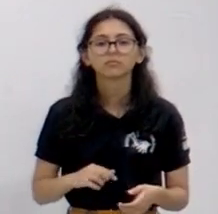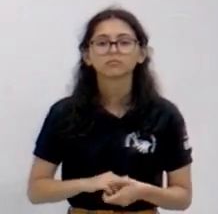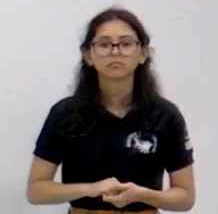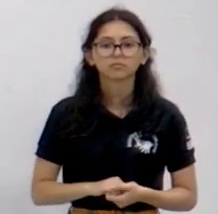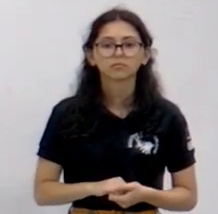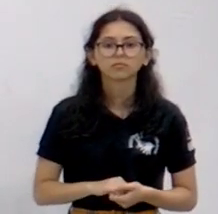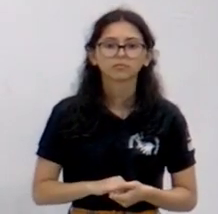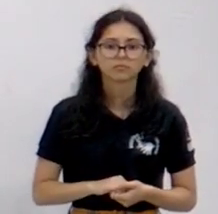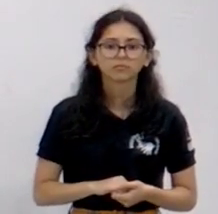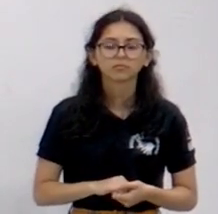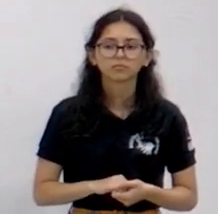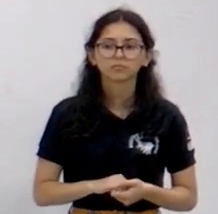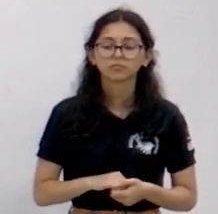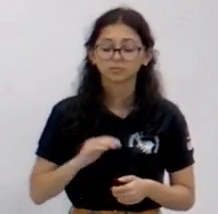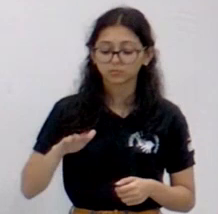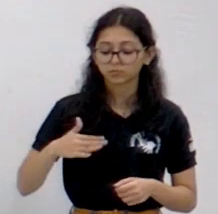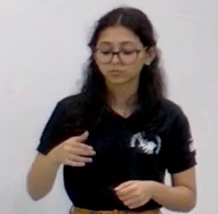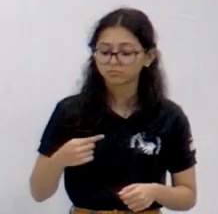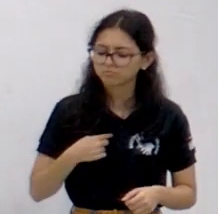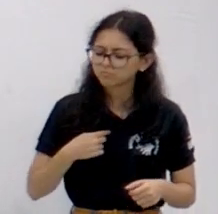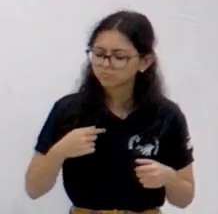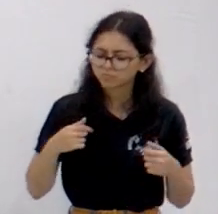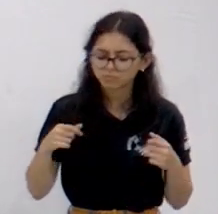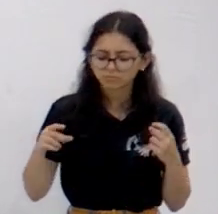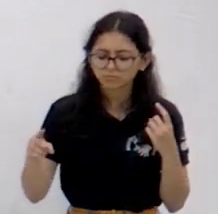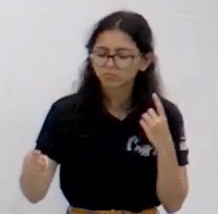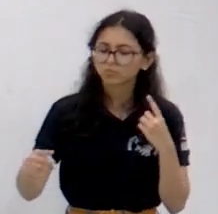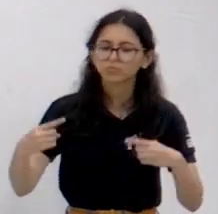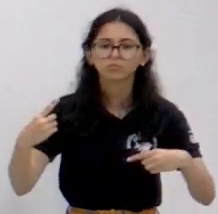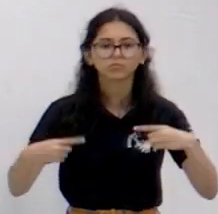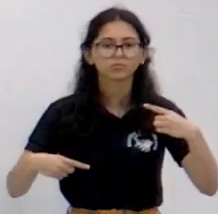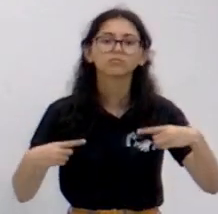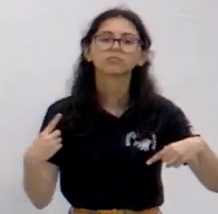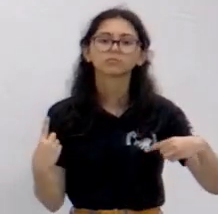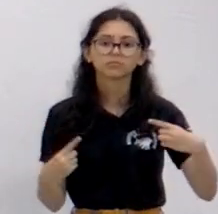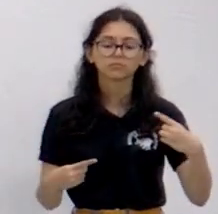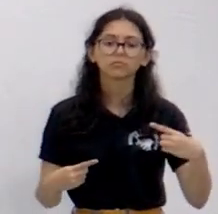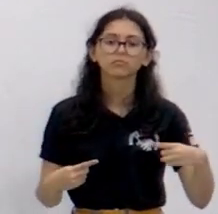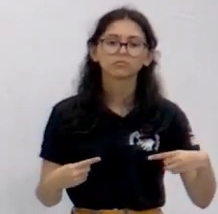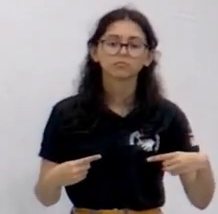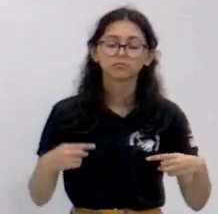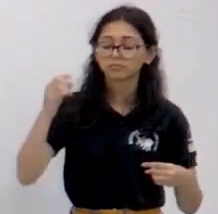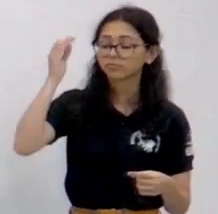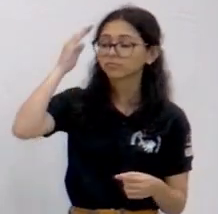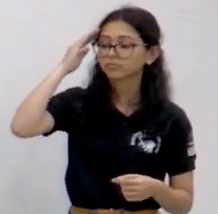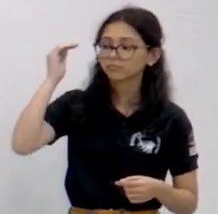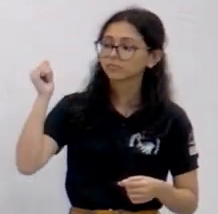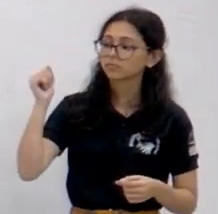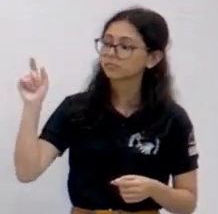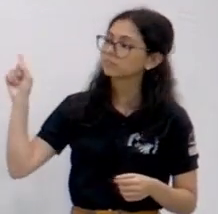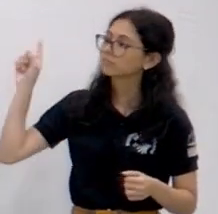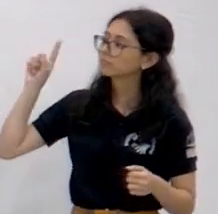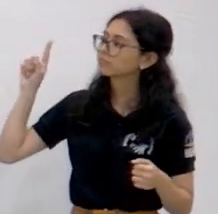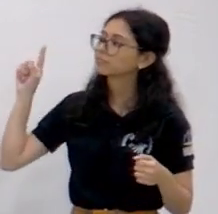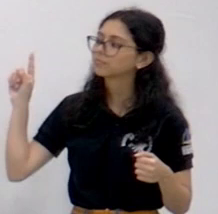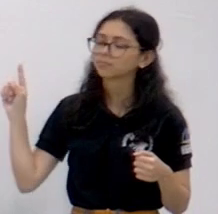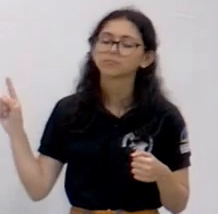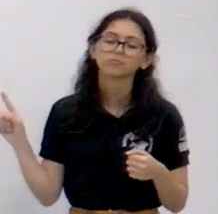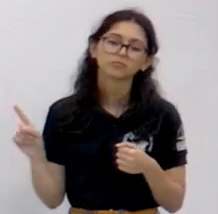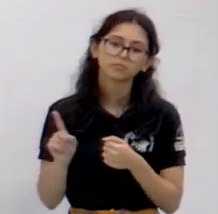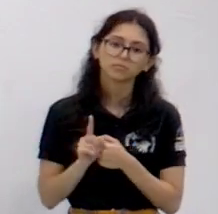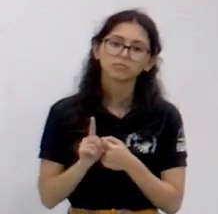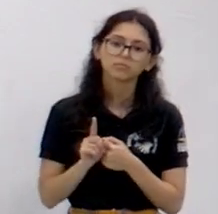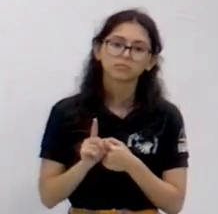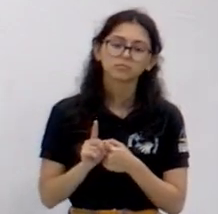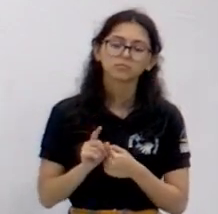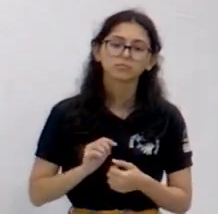derrotado, aniquilado, humilhado, mas quando eu colocar o Senhor à minha frente, o apóstolo Paulo diz que nós somos mais do que vencedores.